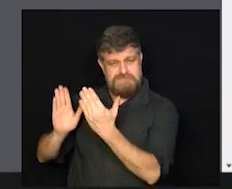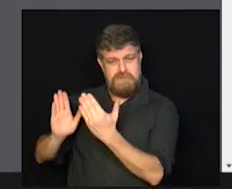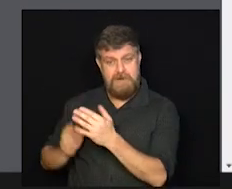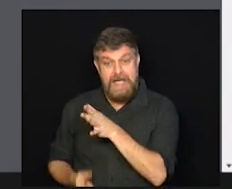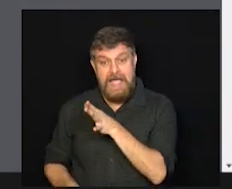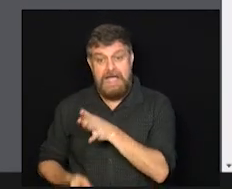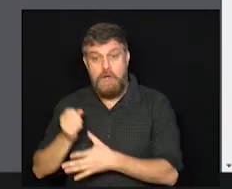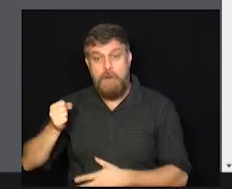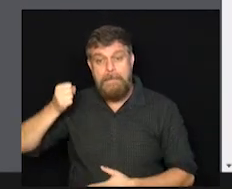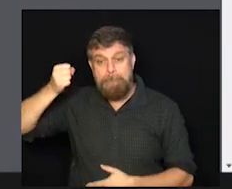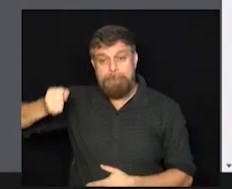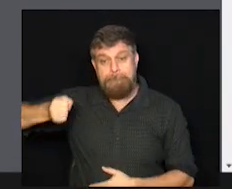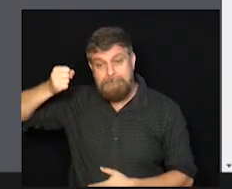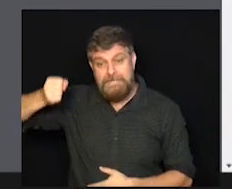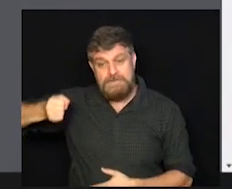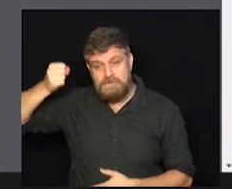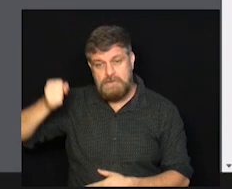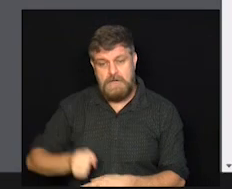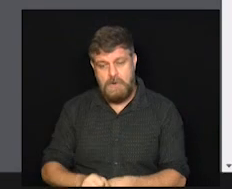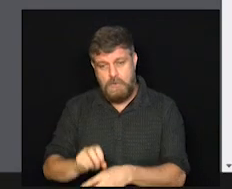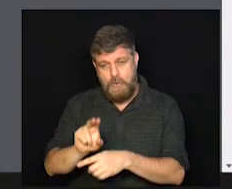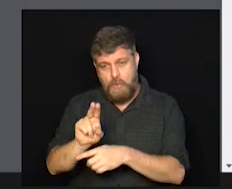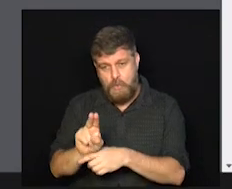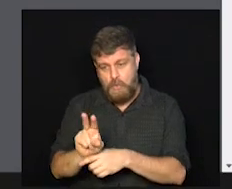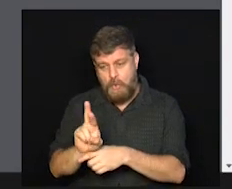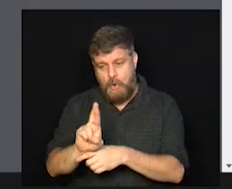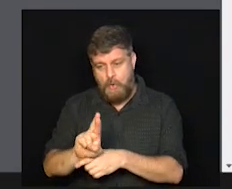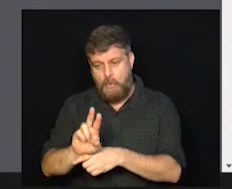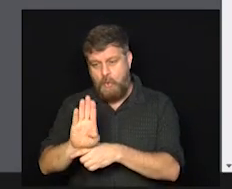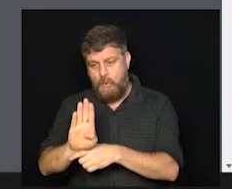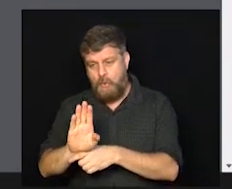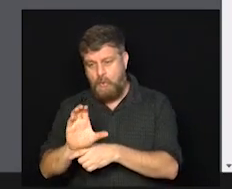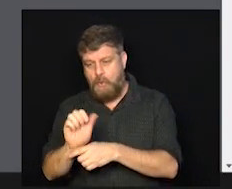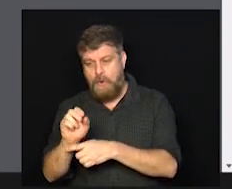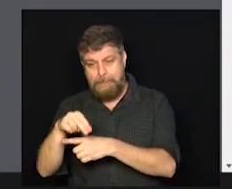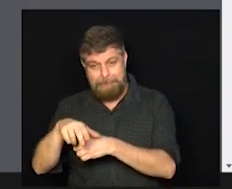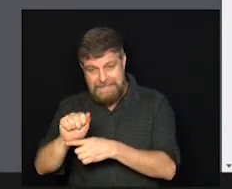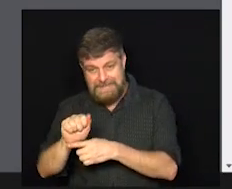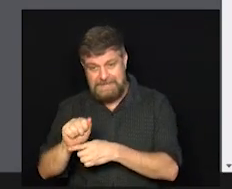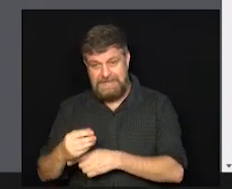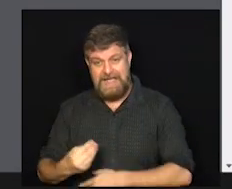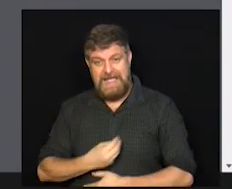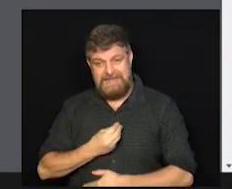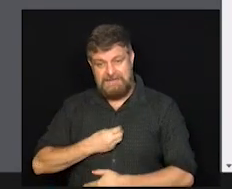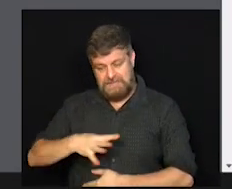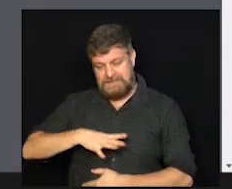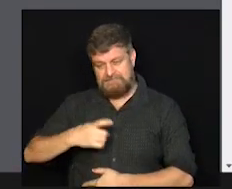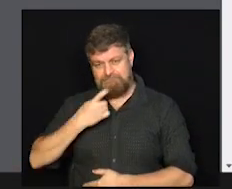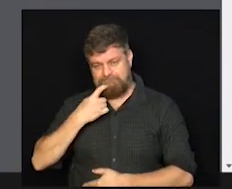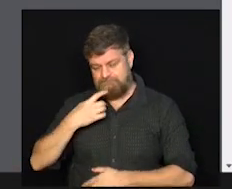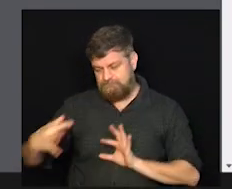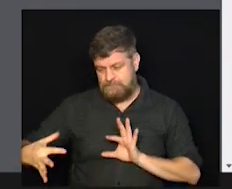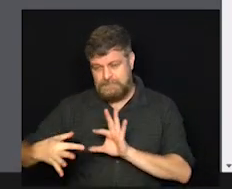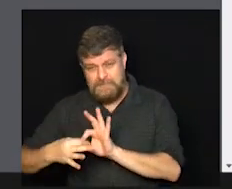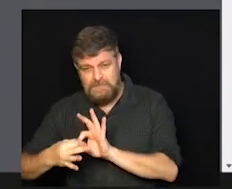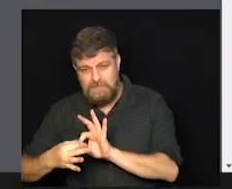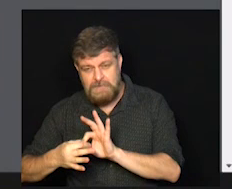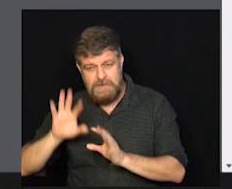urbana, que foi engajada e impactante na vida pública da cidade. Depois dessa pequena visão